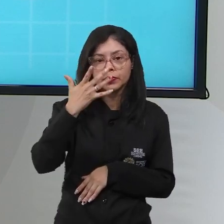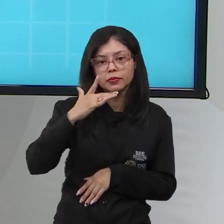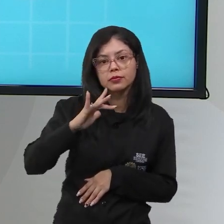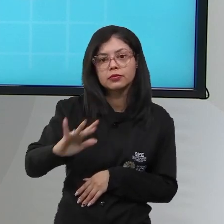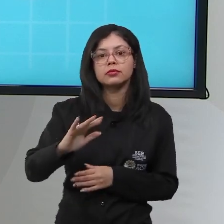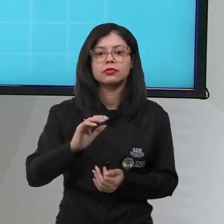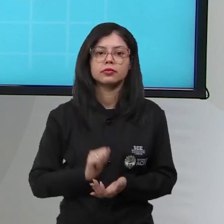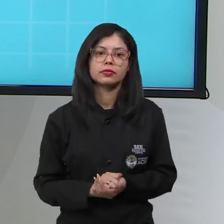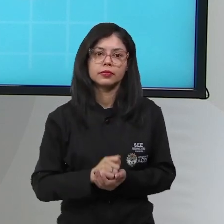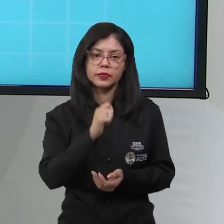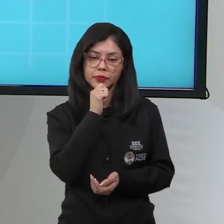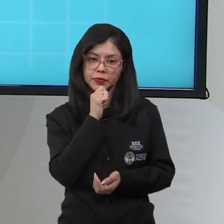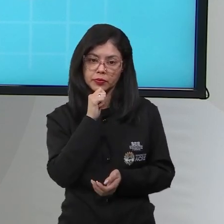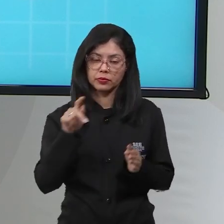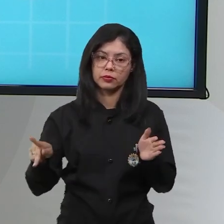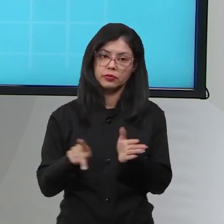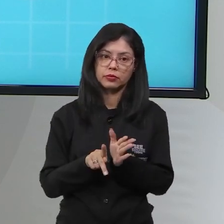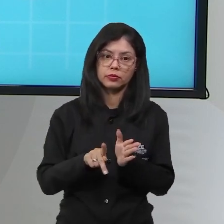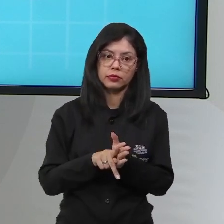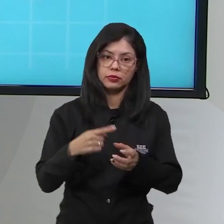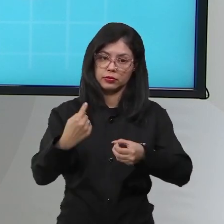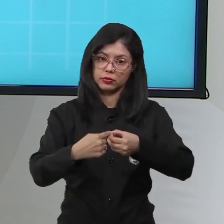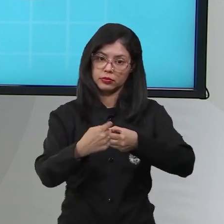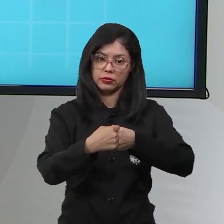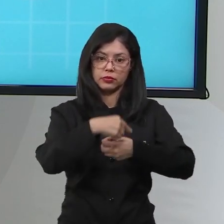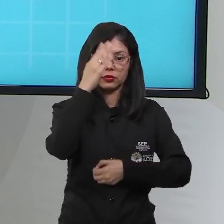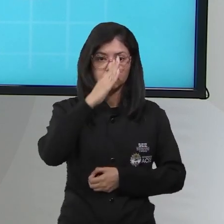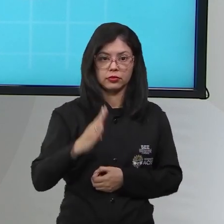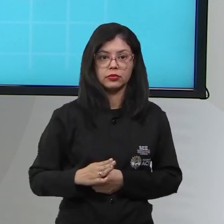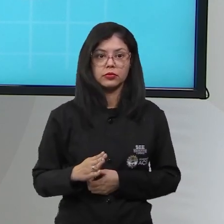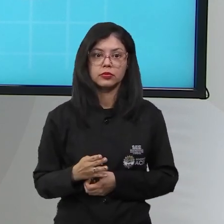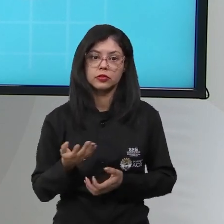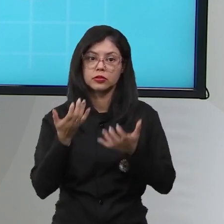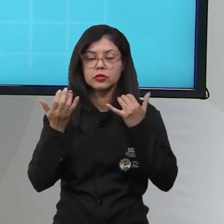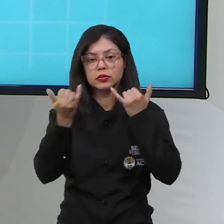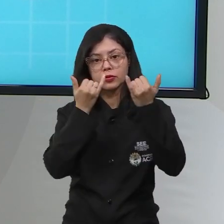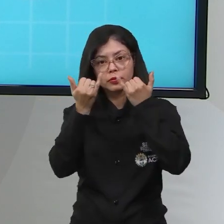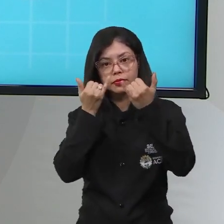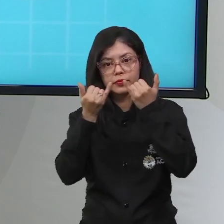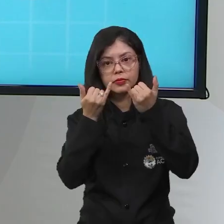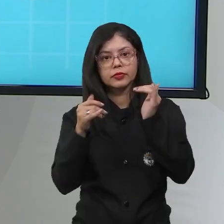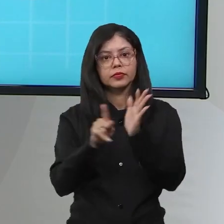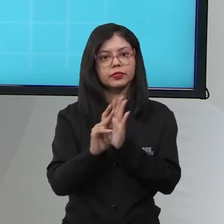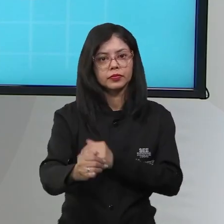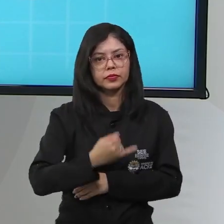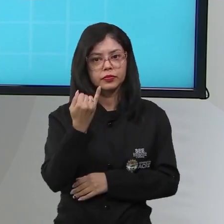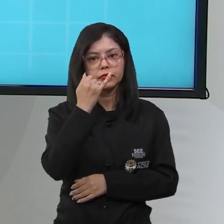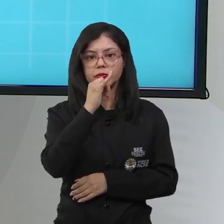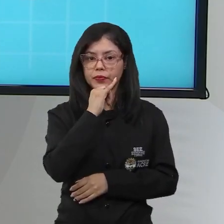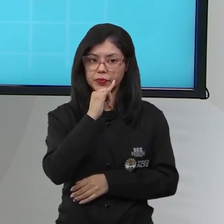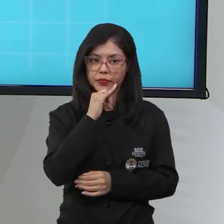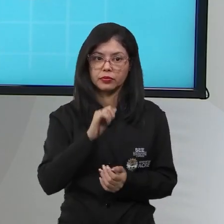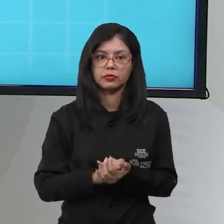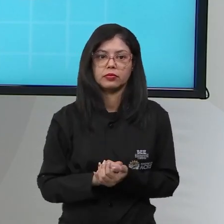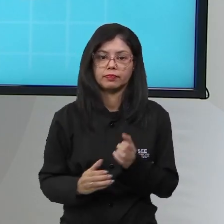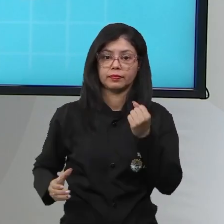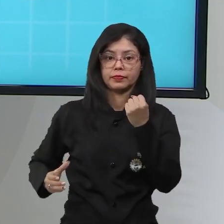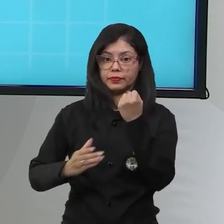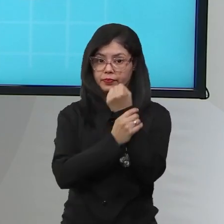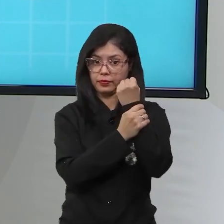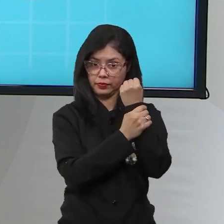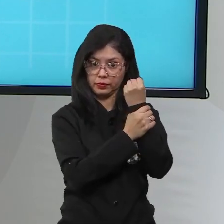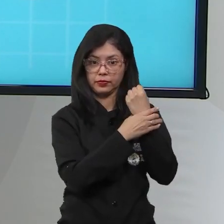que residem em um determinado município brasileiro? Eu quero informações, por exemplo, a respeito da